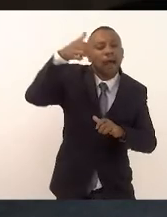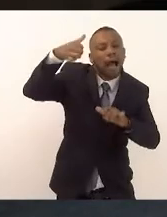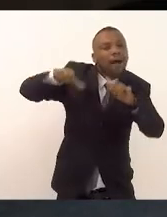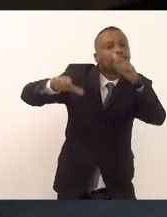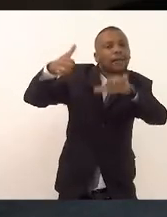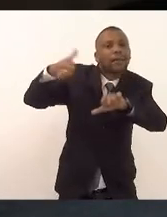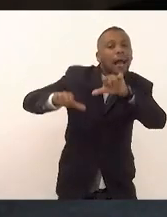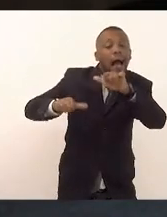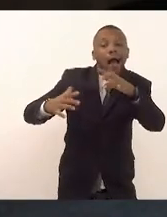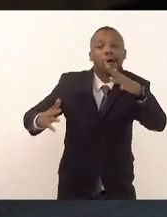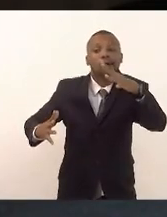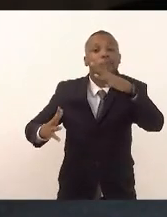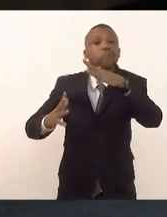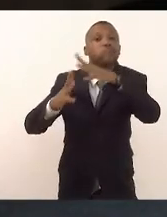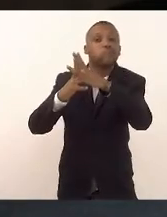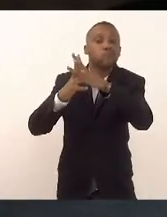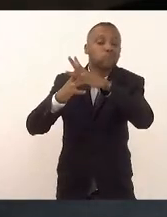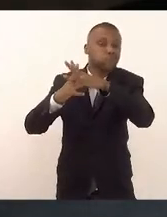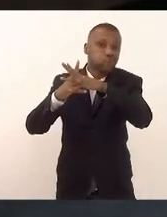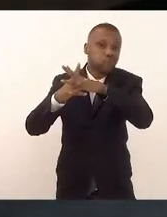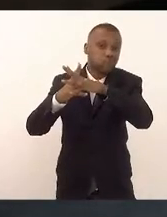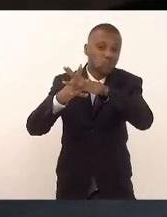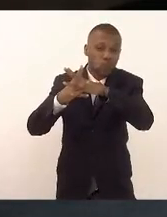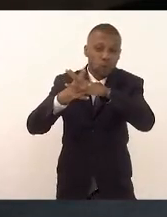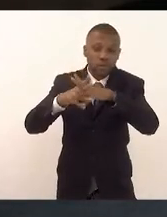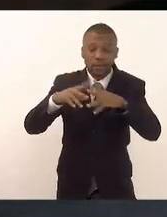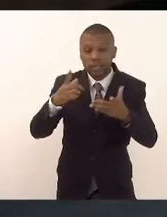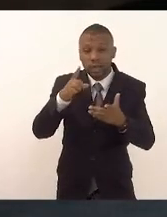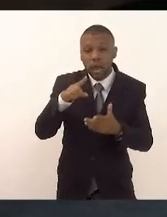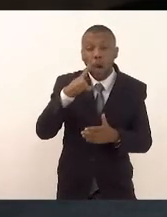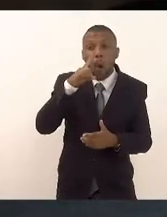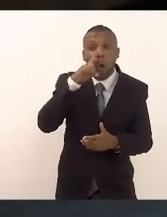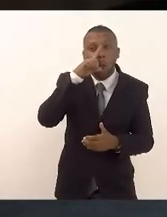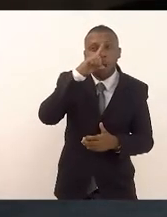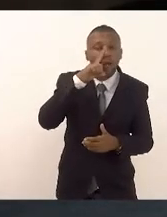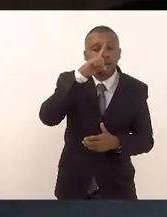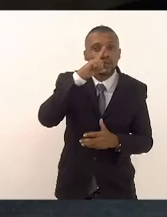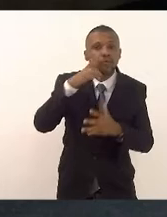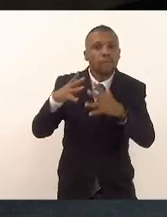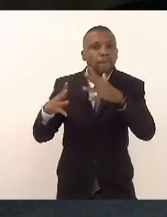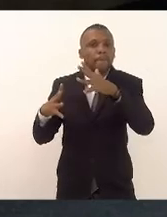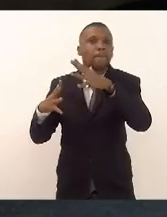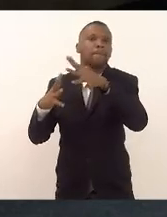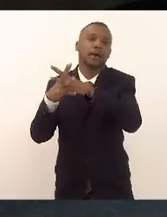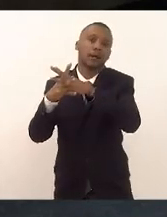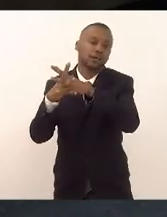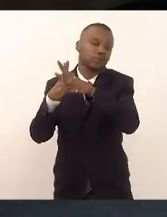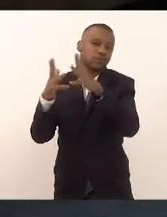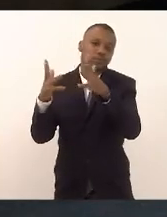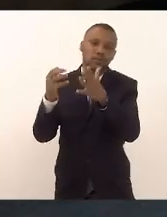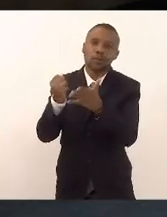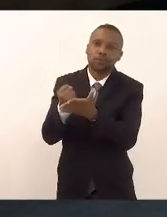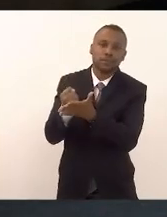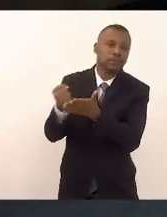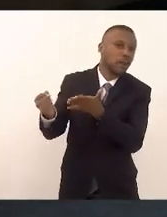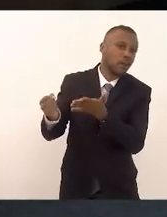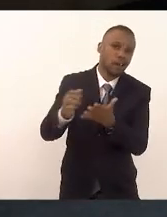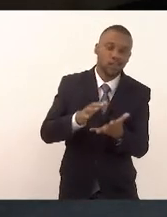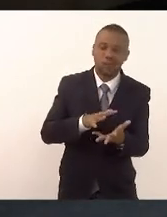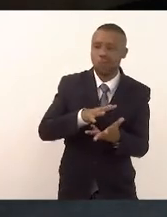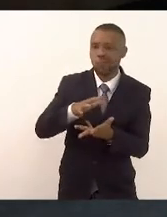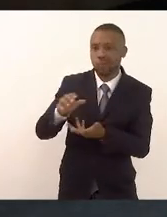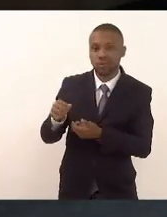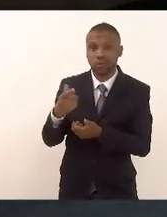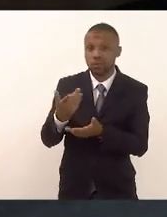se a gente superestima aquilo que já é um risco máximo, acabou o mundo. Então, só tirei